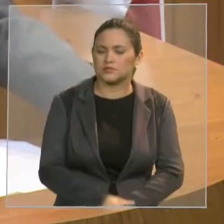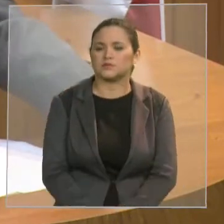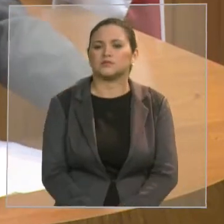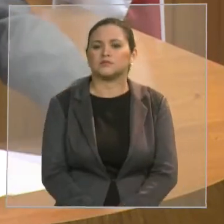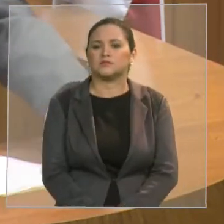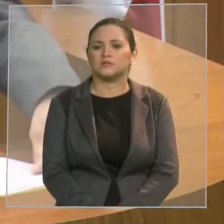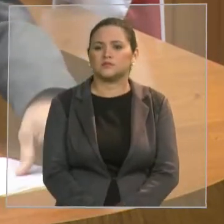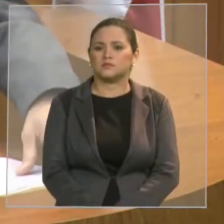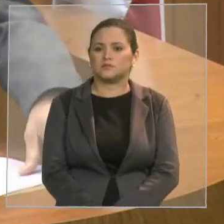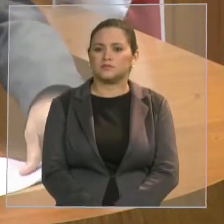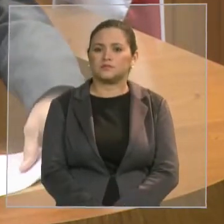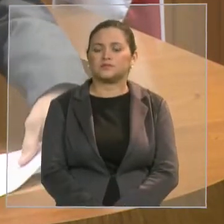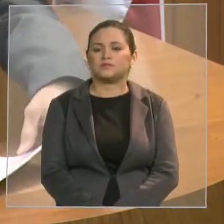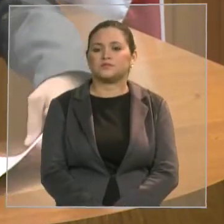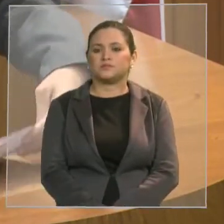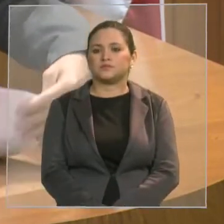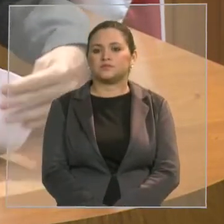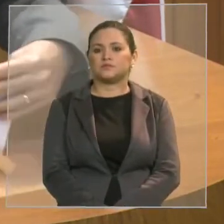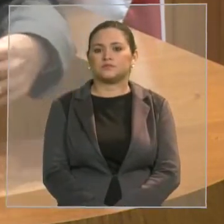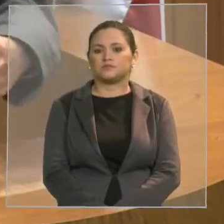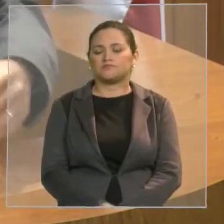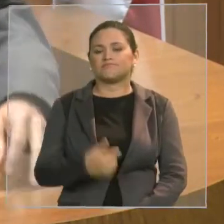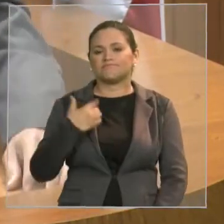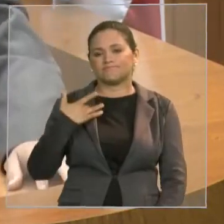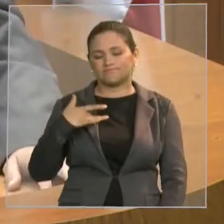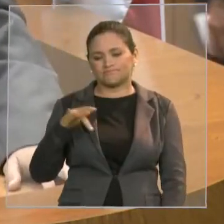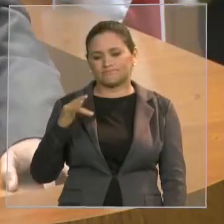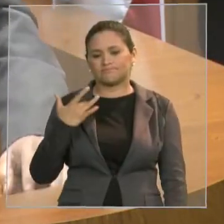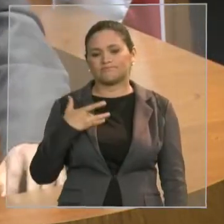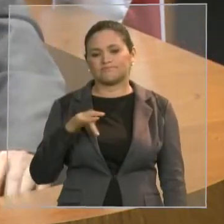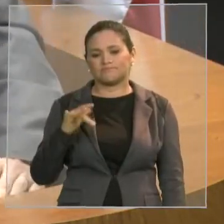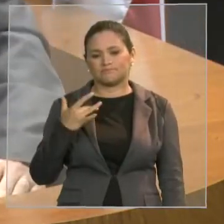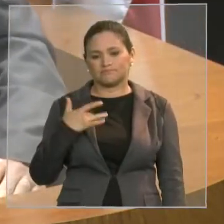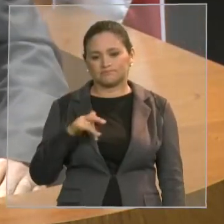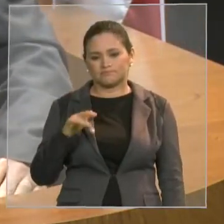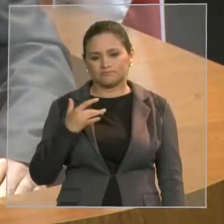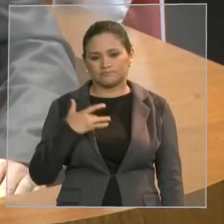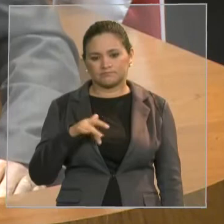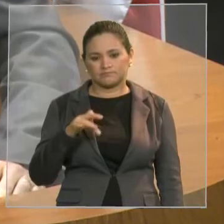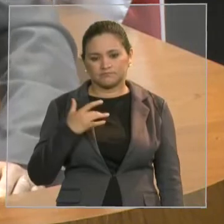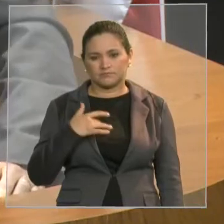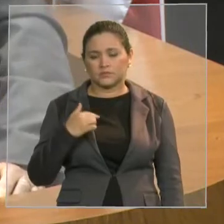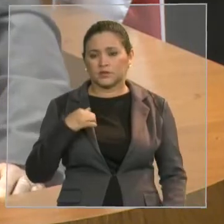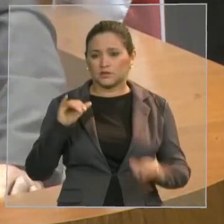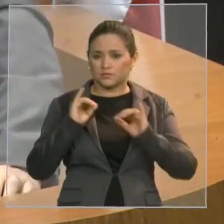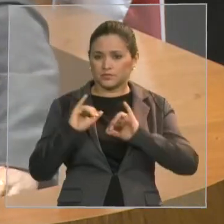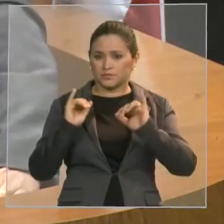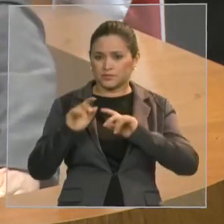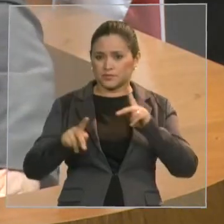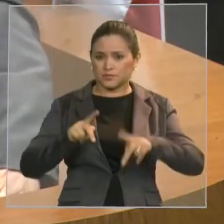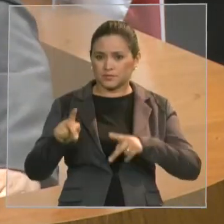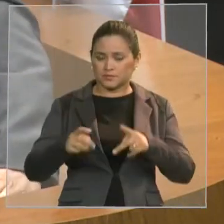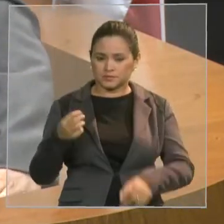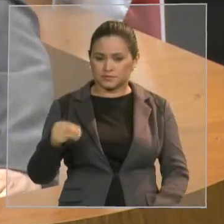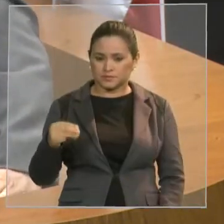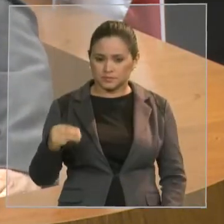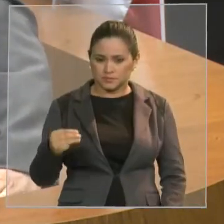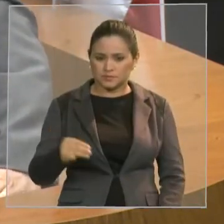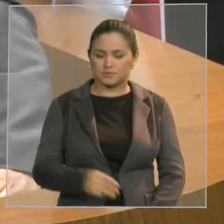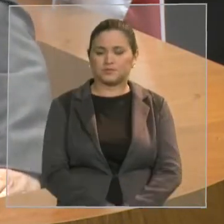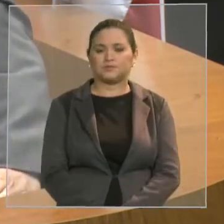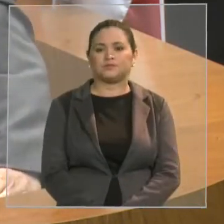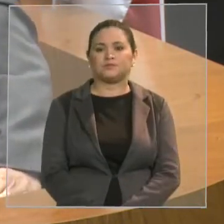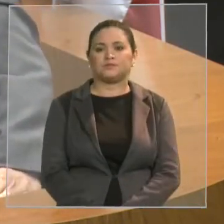Agora, eu lamento muito, e muito me entristeço, e eu faço um alerta aqui ao povo do Maranhão. Com